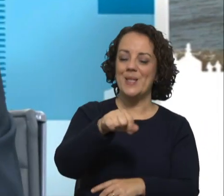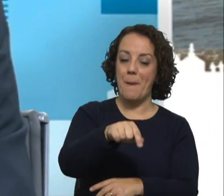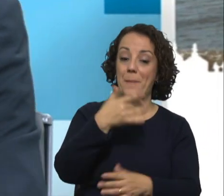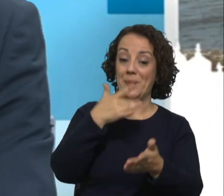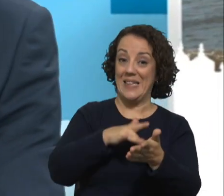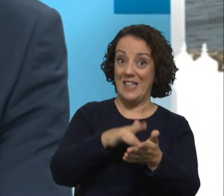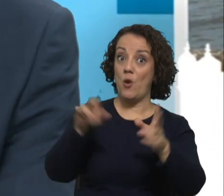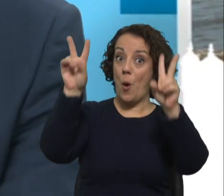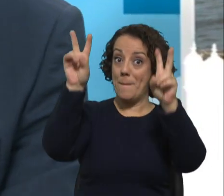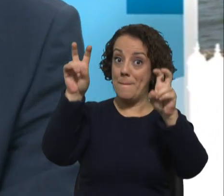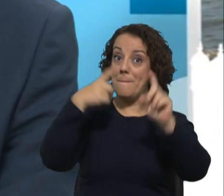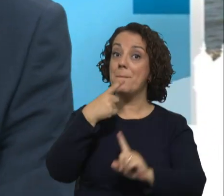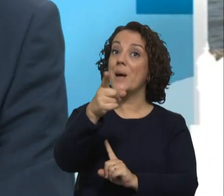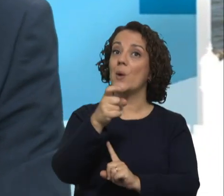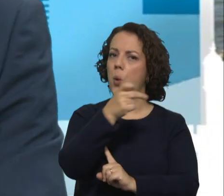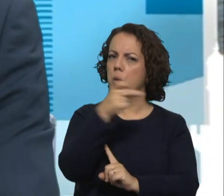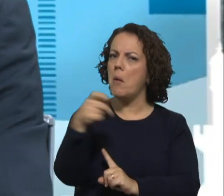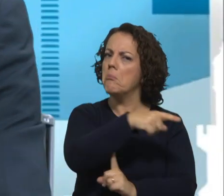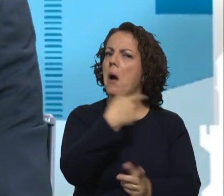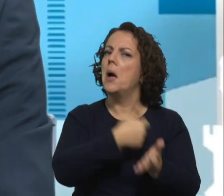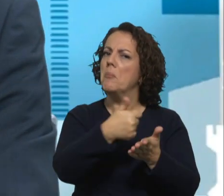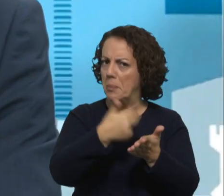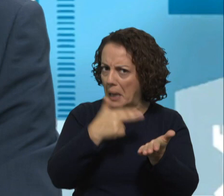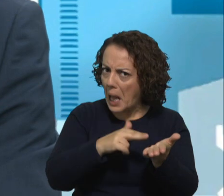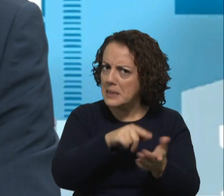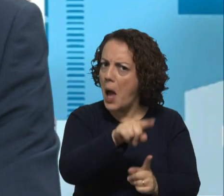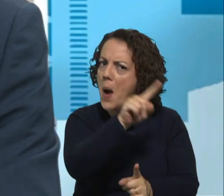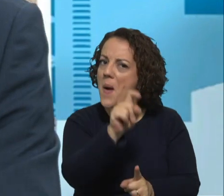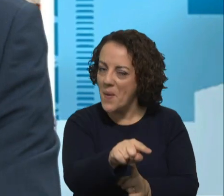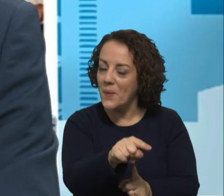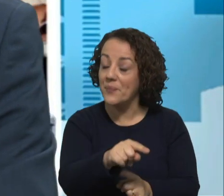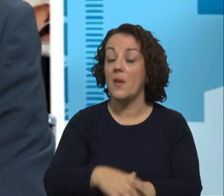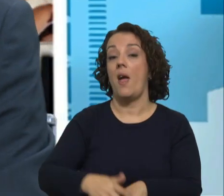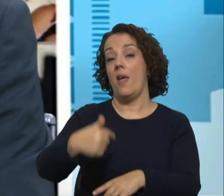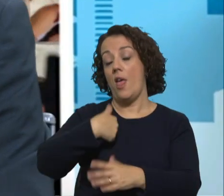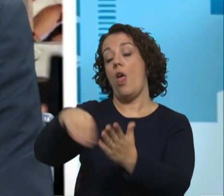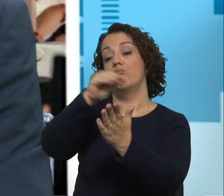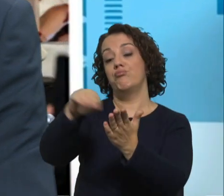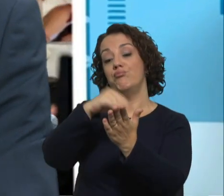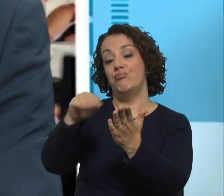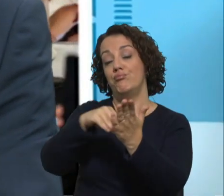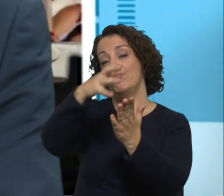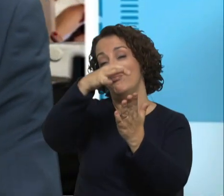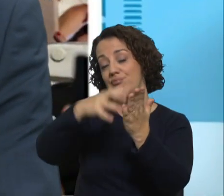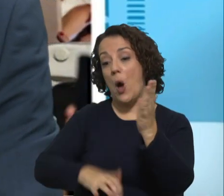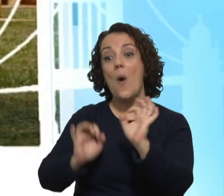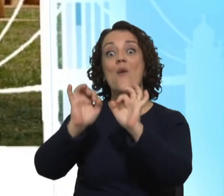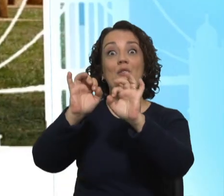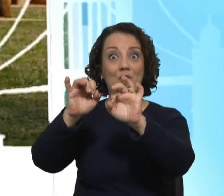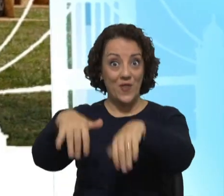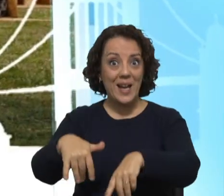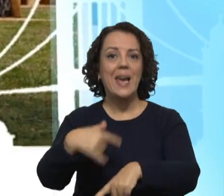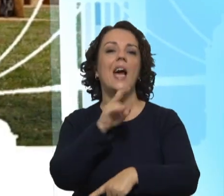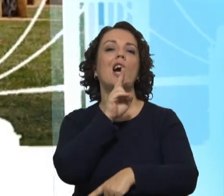título. A Bíblia tinha mesmo razão. E no final eu não respondo à pergunta com sim ou não taxativo. Eu ia-lhe fazer essa